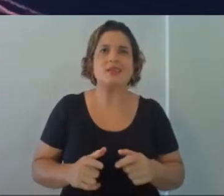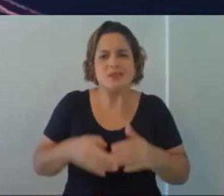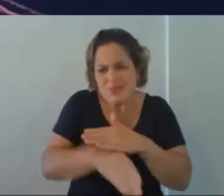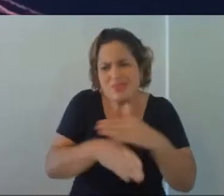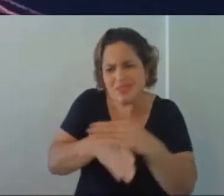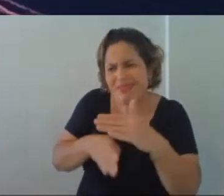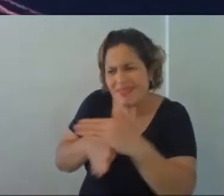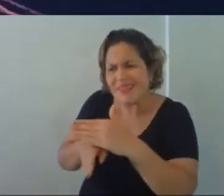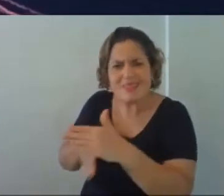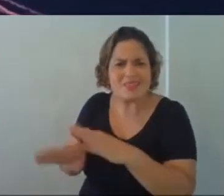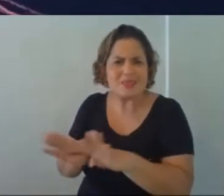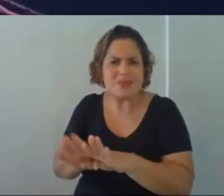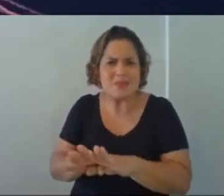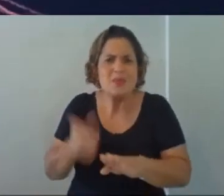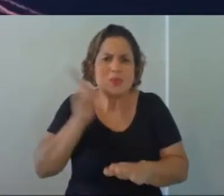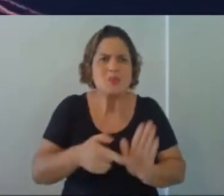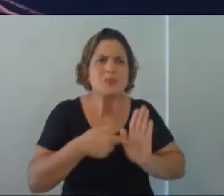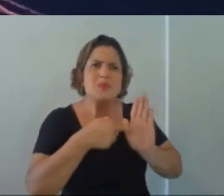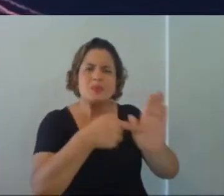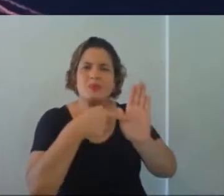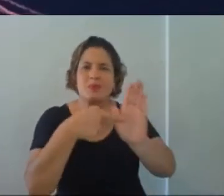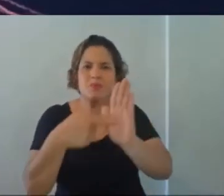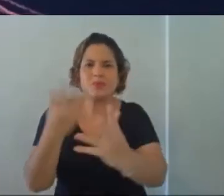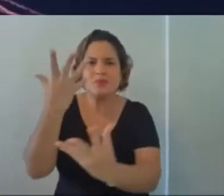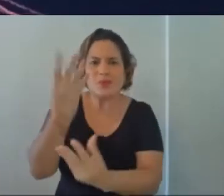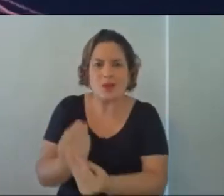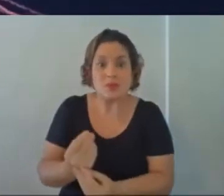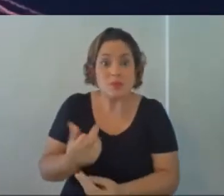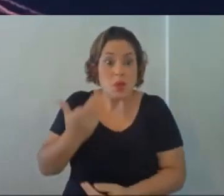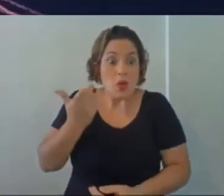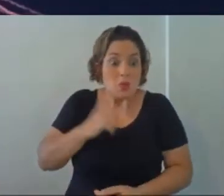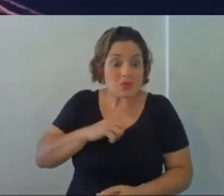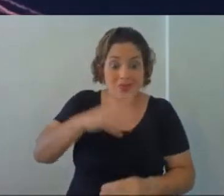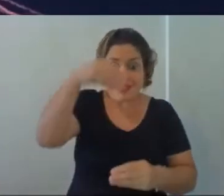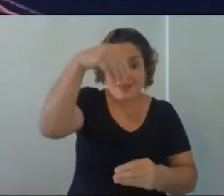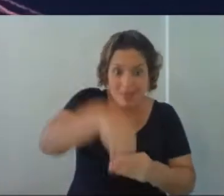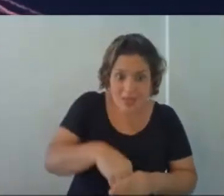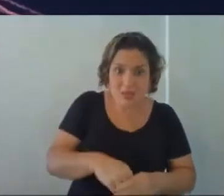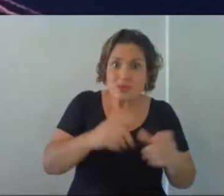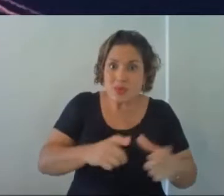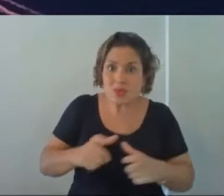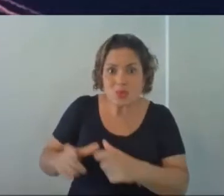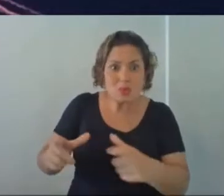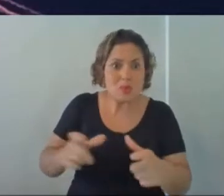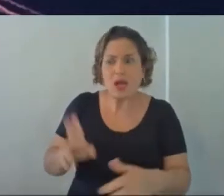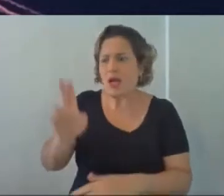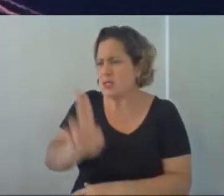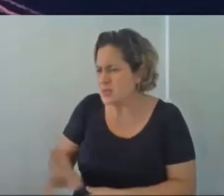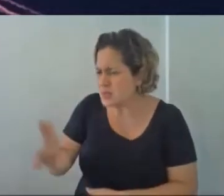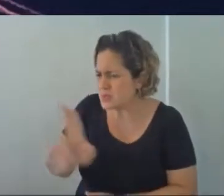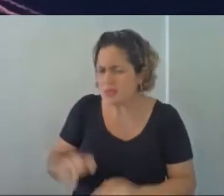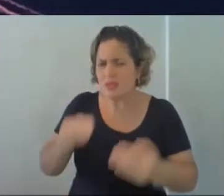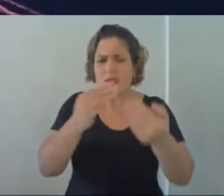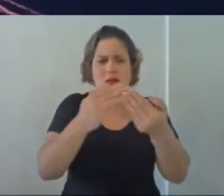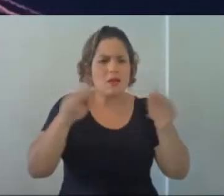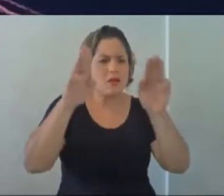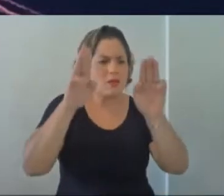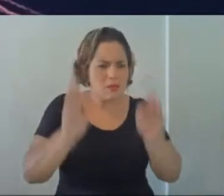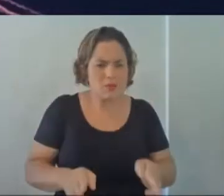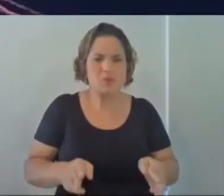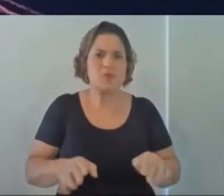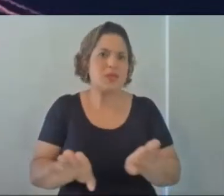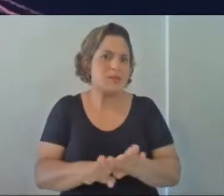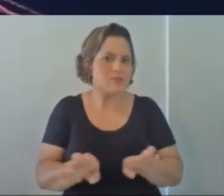tempo uma projeção para ocupar esses espaços institucionais, universidades, enfim, a figura